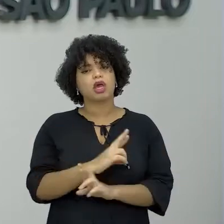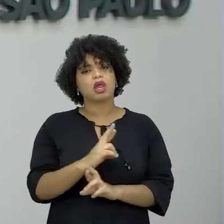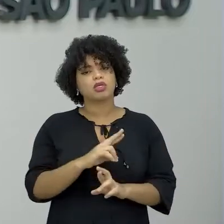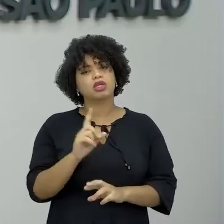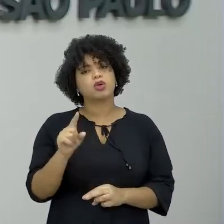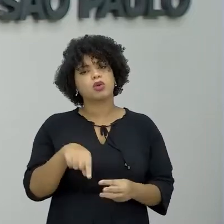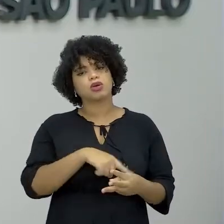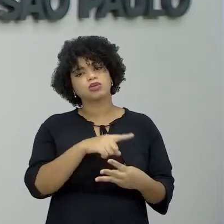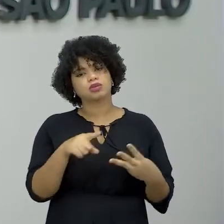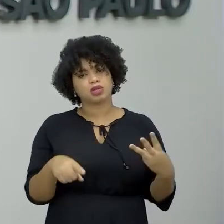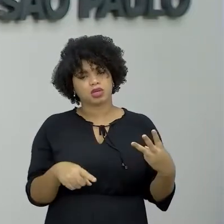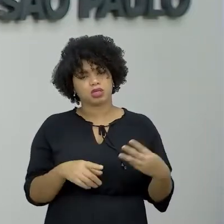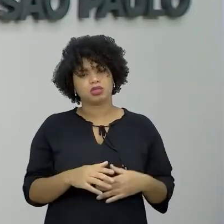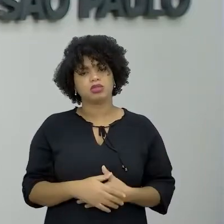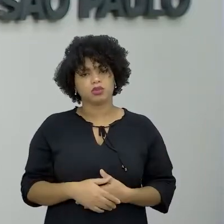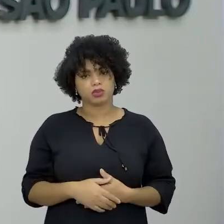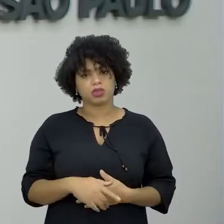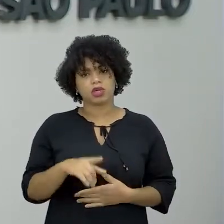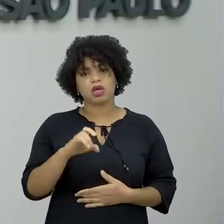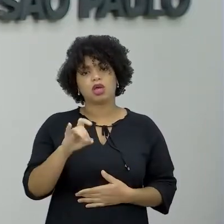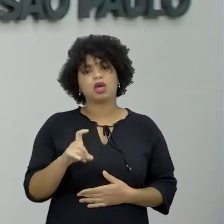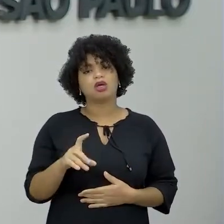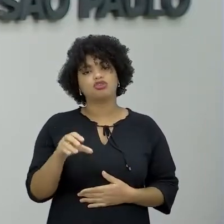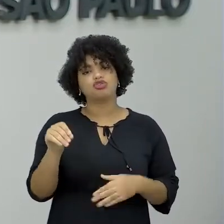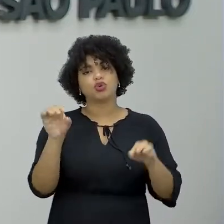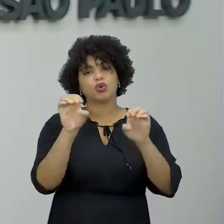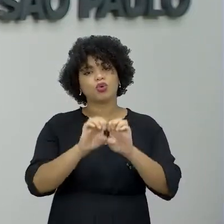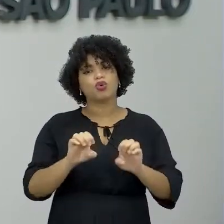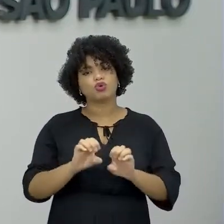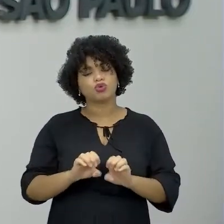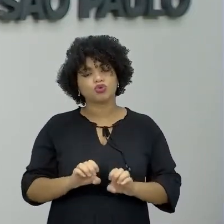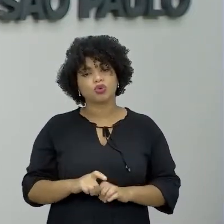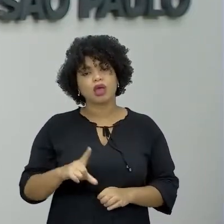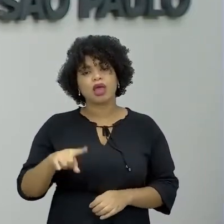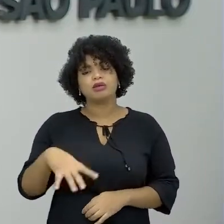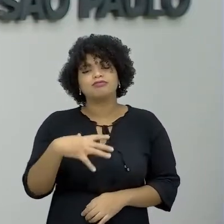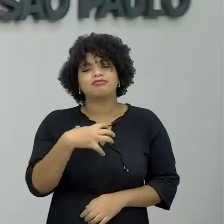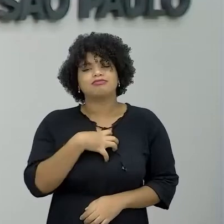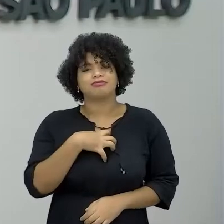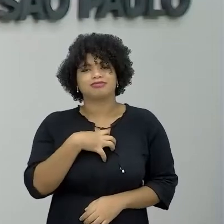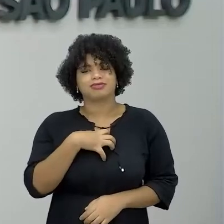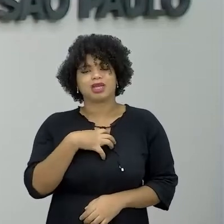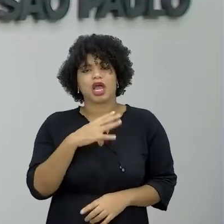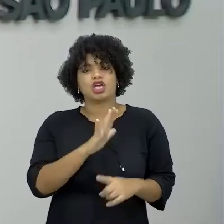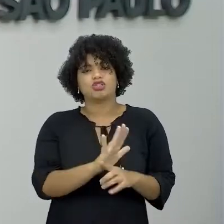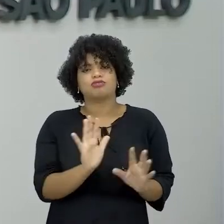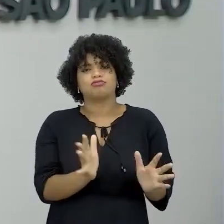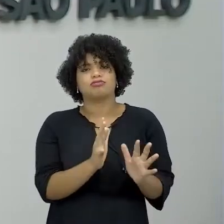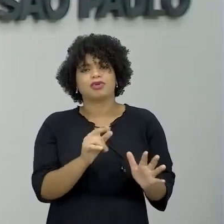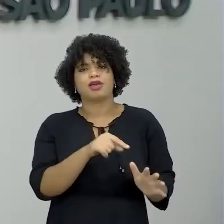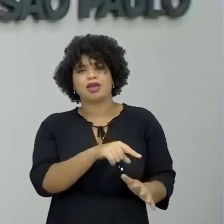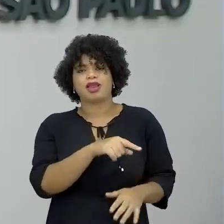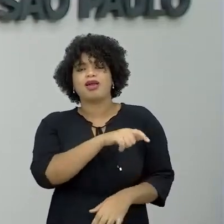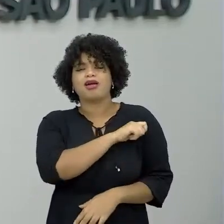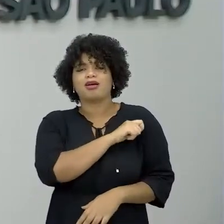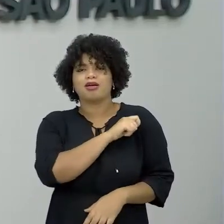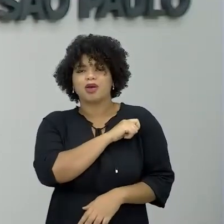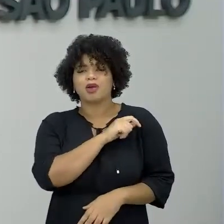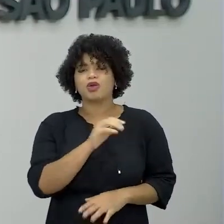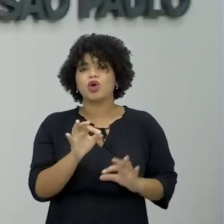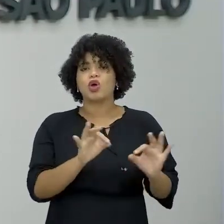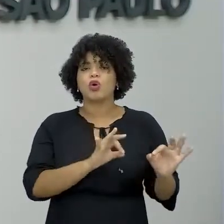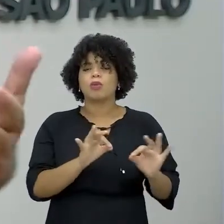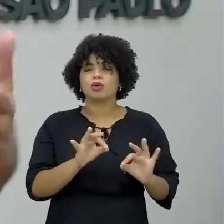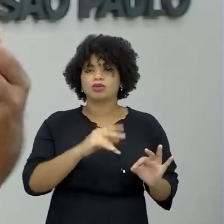né? Pensando como eixo estruturante, é uma forma de possibilitar o estudante a criar projetos, sejam eles